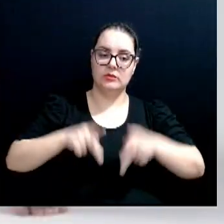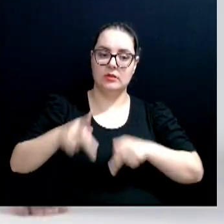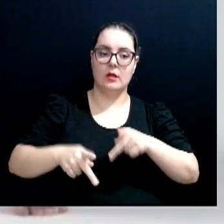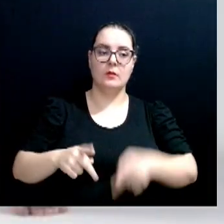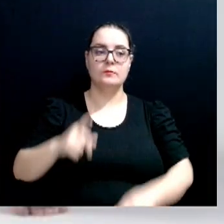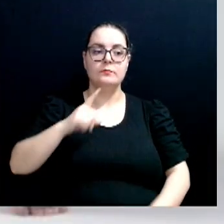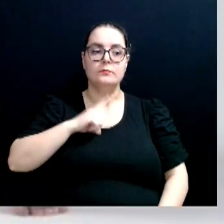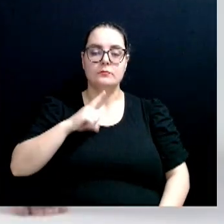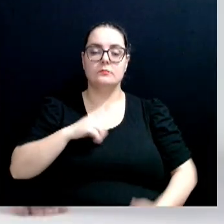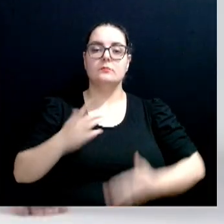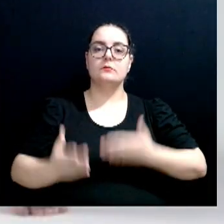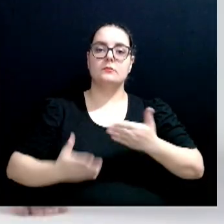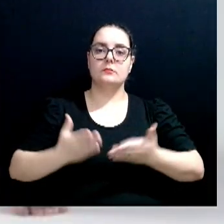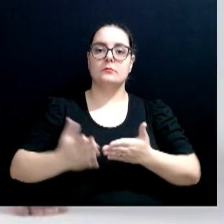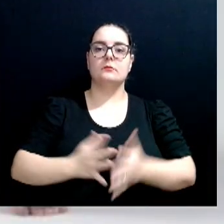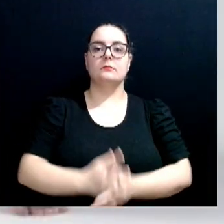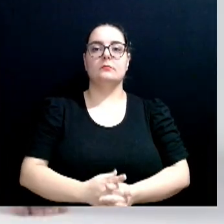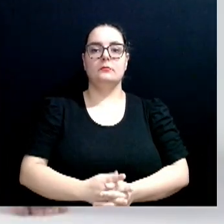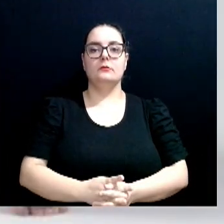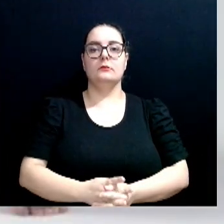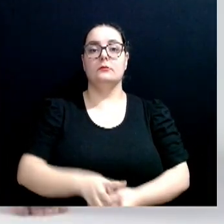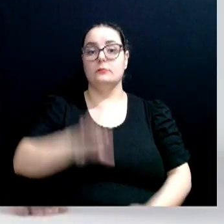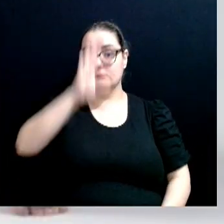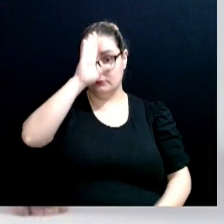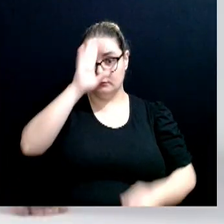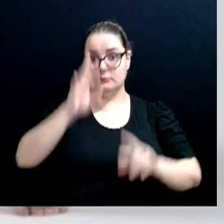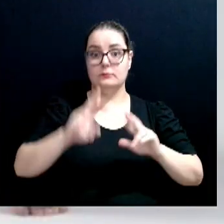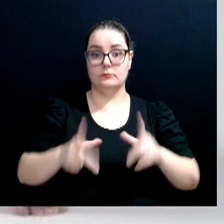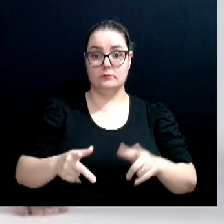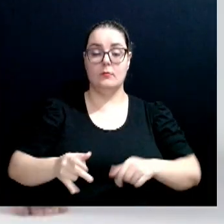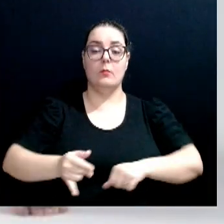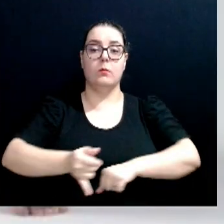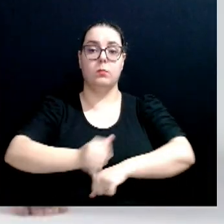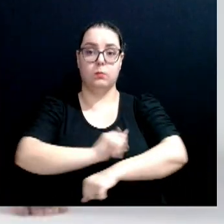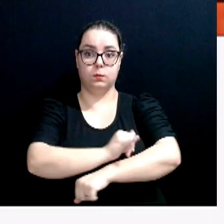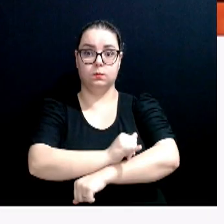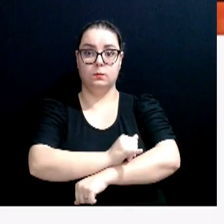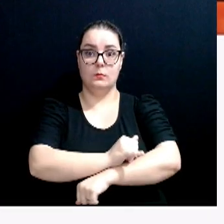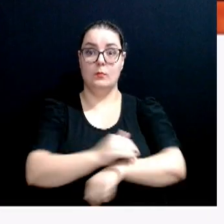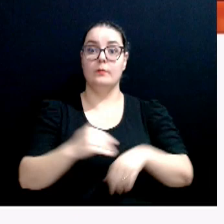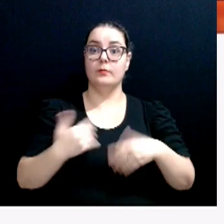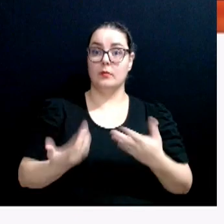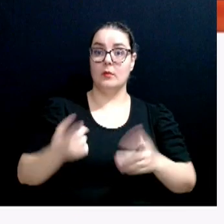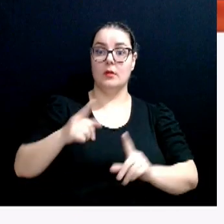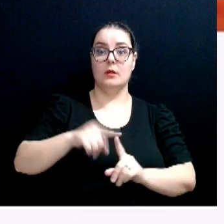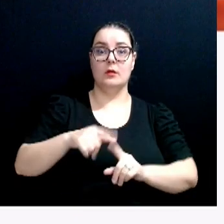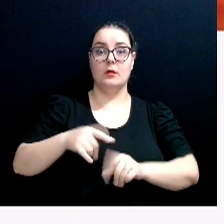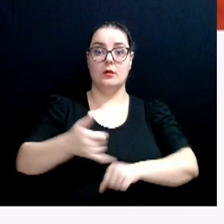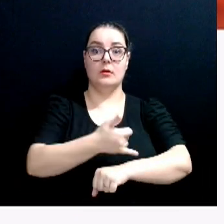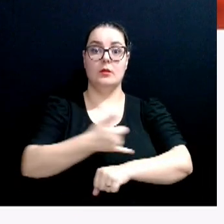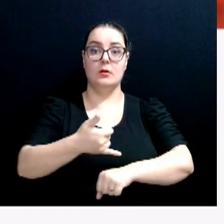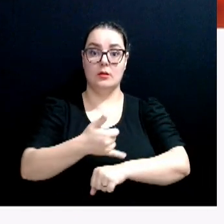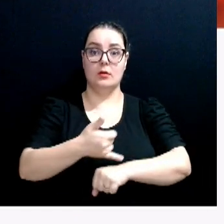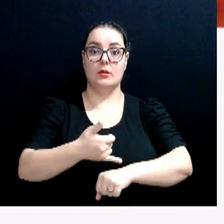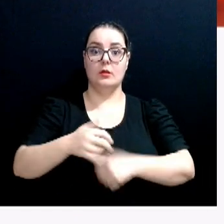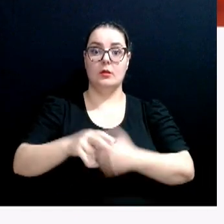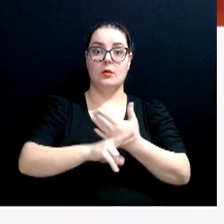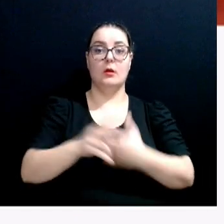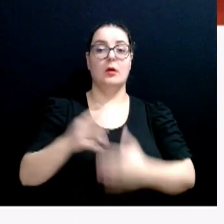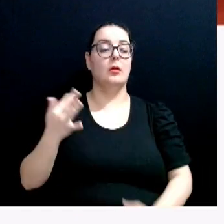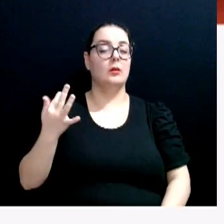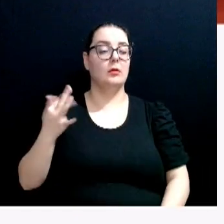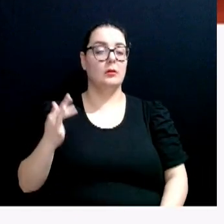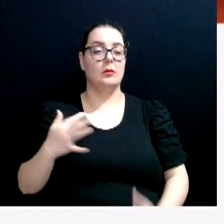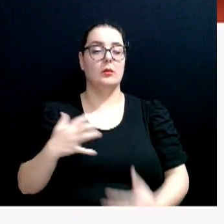tratamento. A principal diferença para a obesidade é que esse tipo de gordura costuma causar dor,